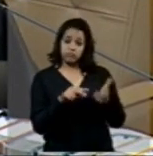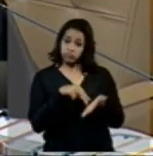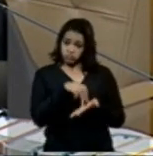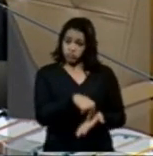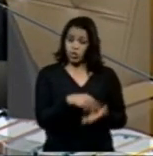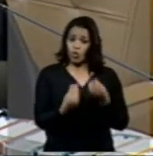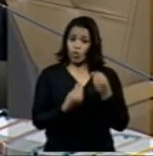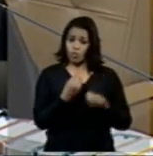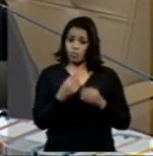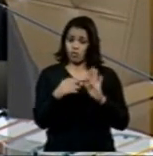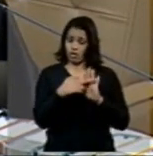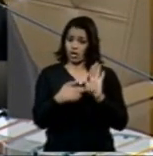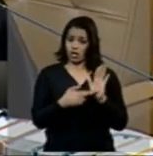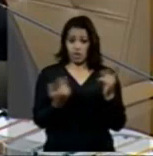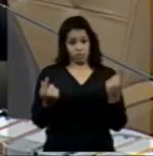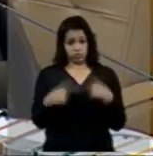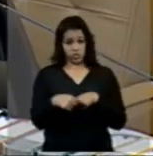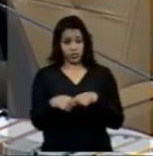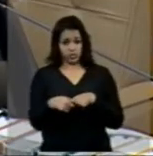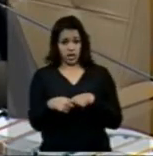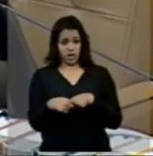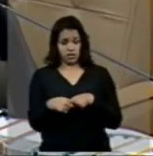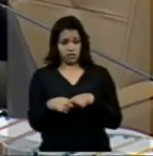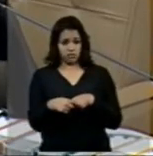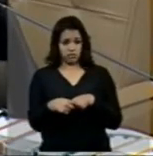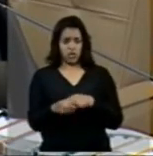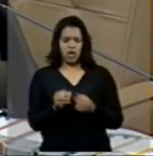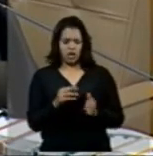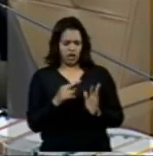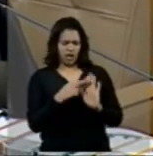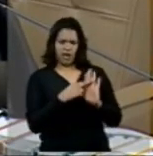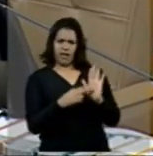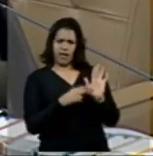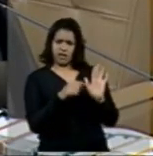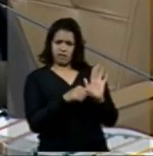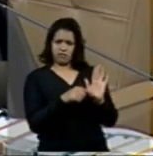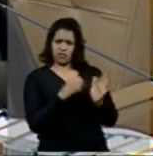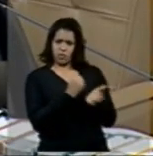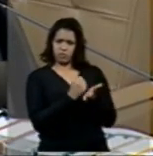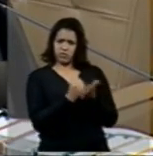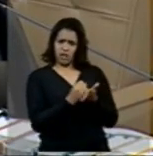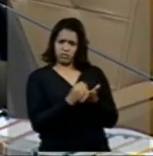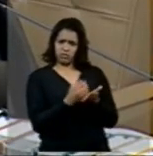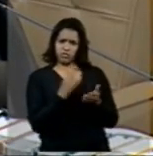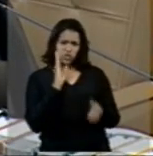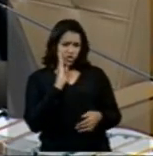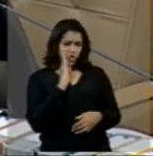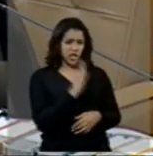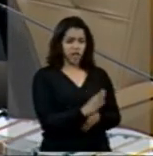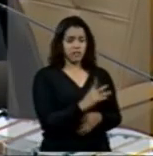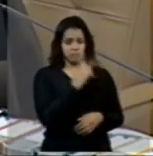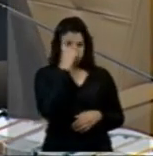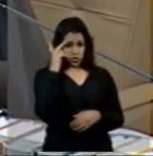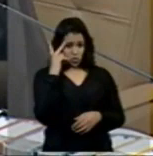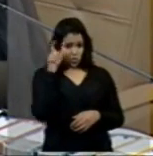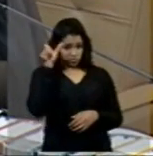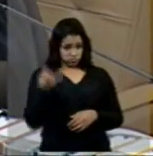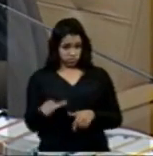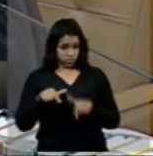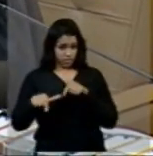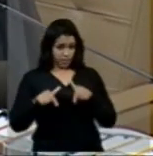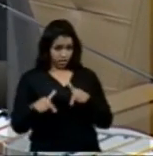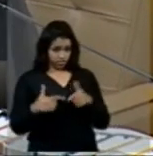como regra. Do contrário, a regra estabelecida foi o contrato de trabalho firmado diretamente entre empregado, aquele que